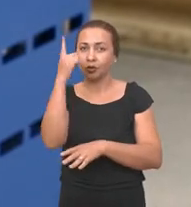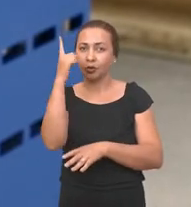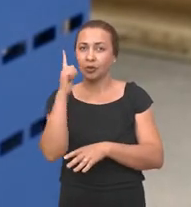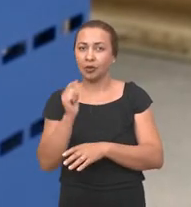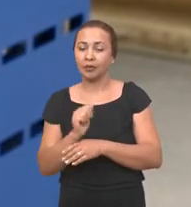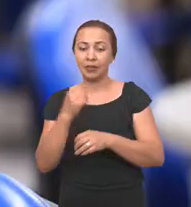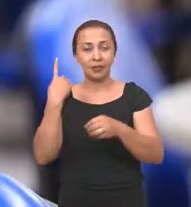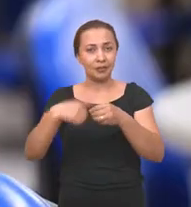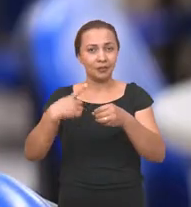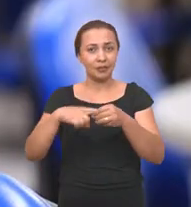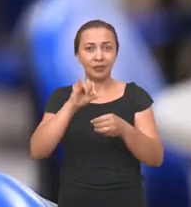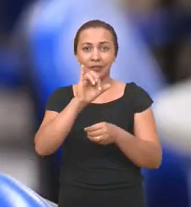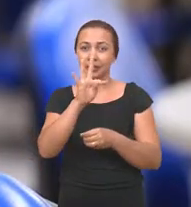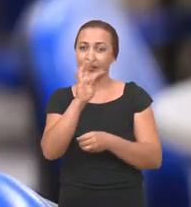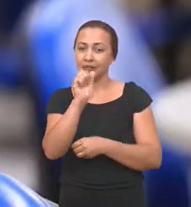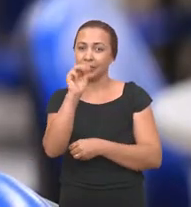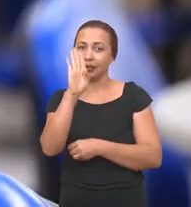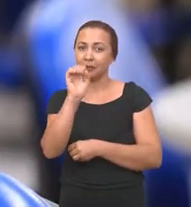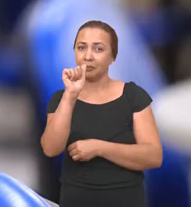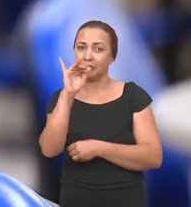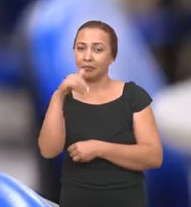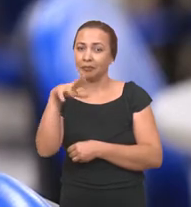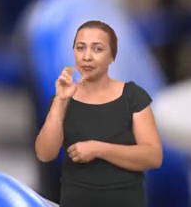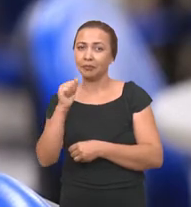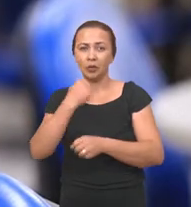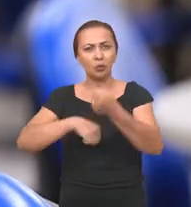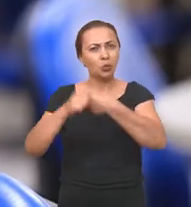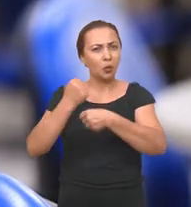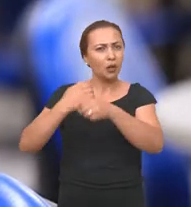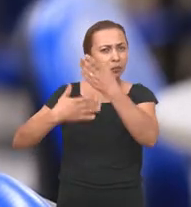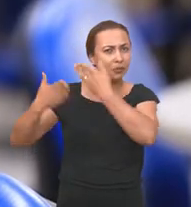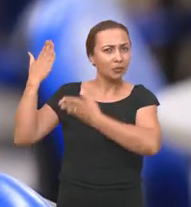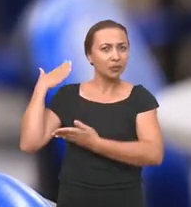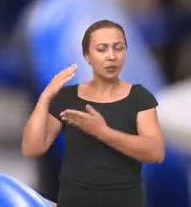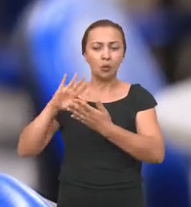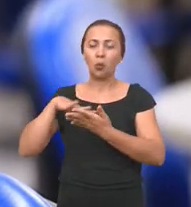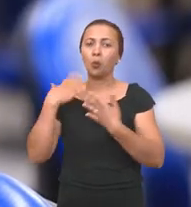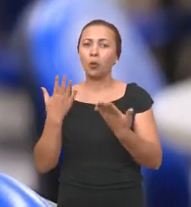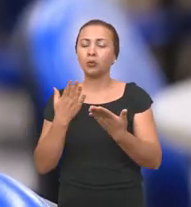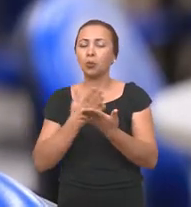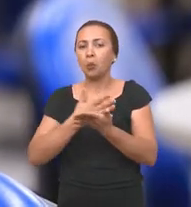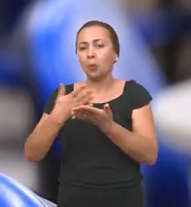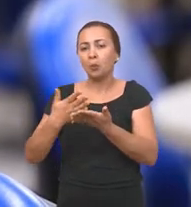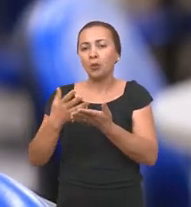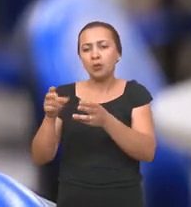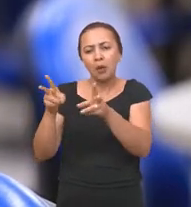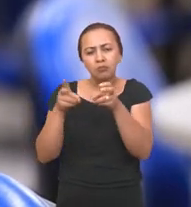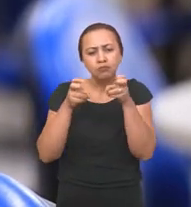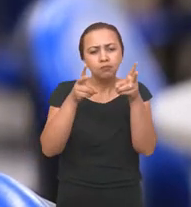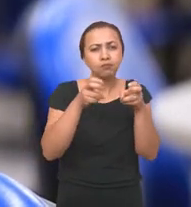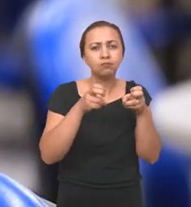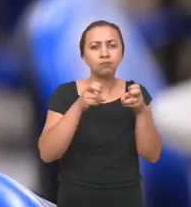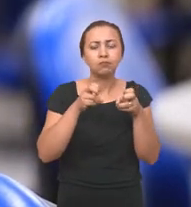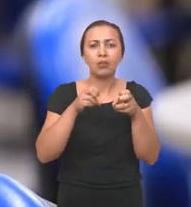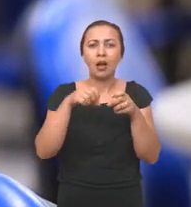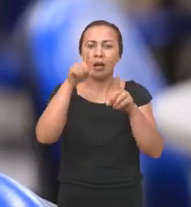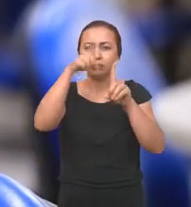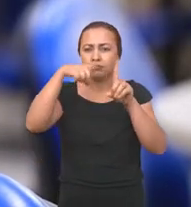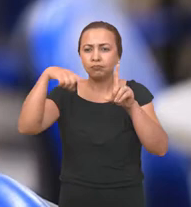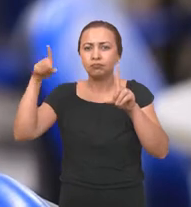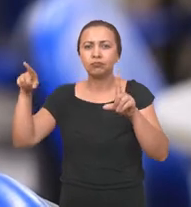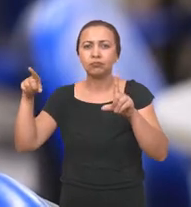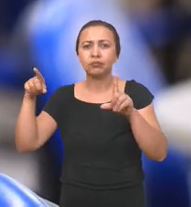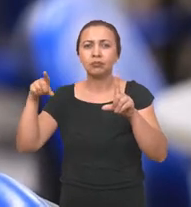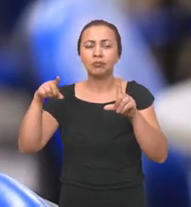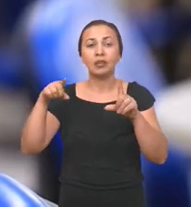de Itabaiana. Então, desde o ano passado, mais ou menos quando eu comecei a perceber esses dados em diferentes sites,